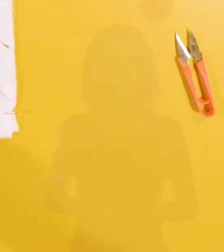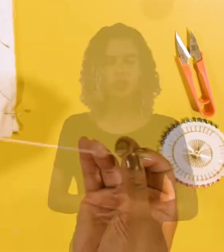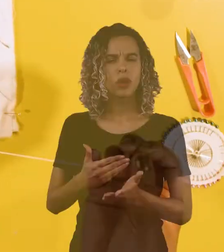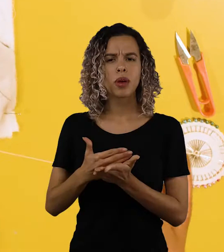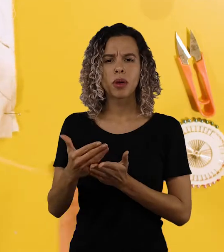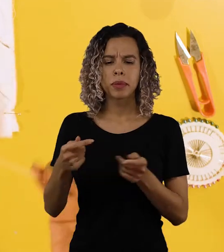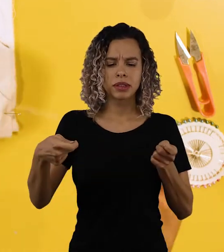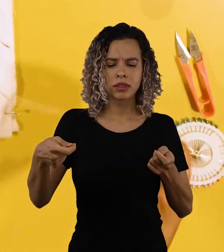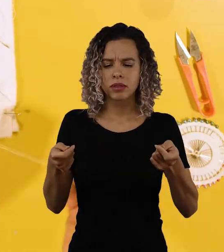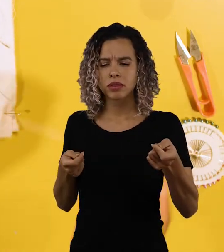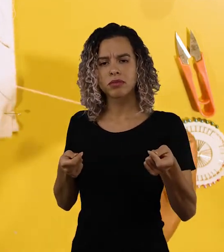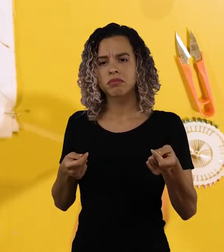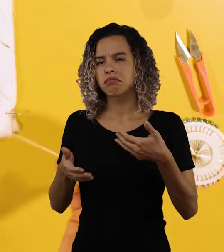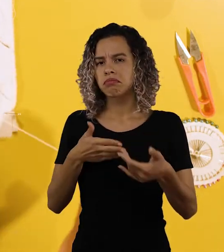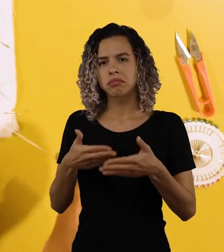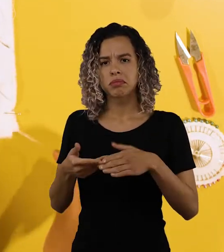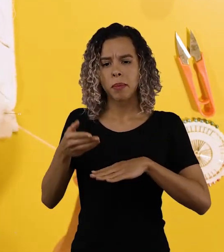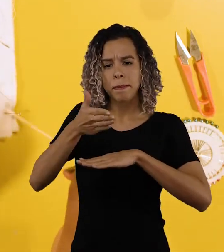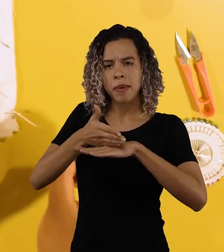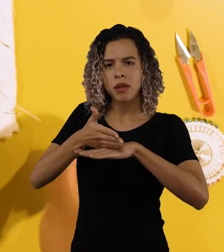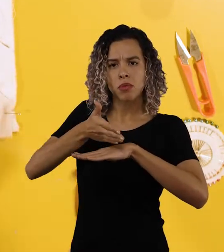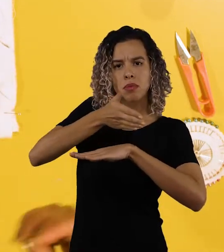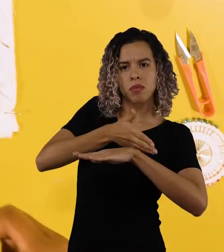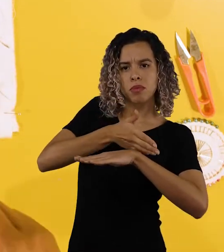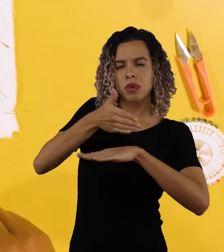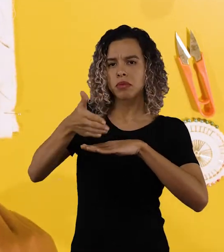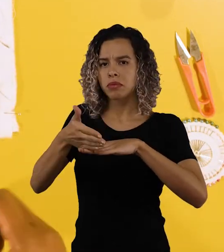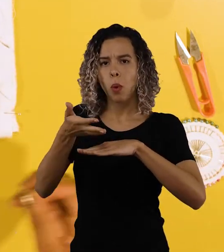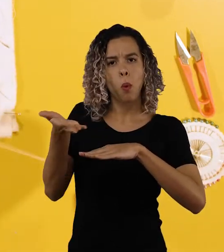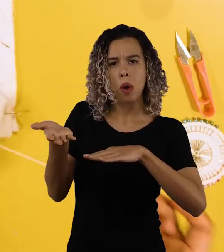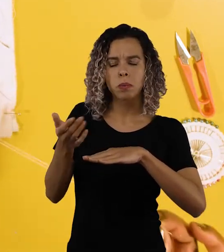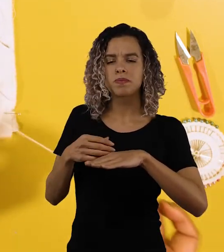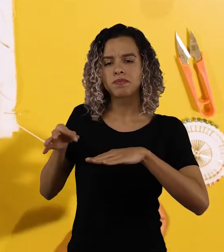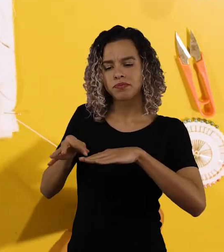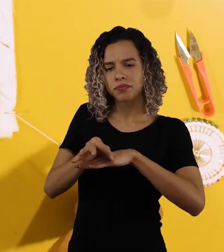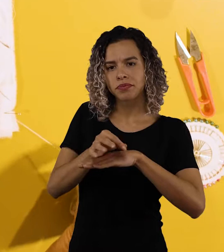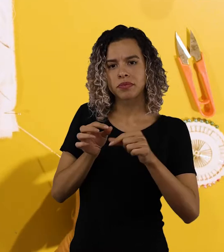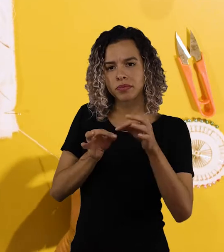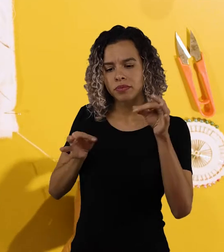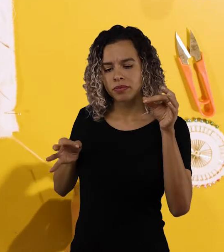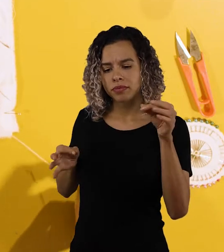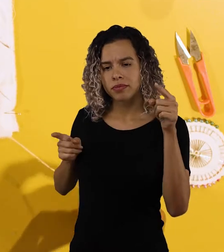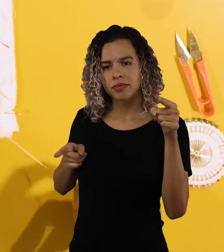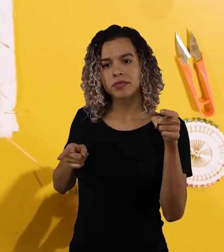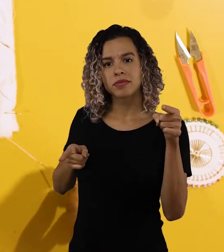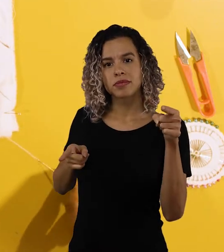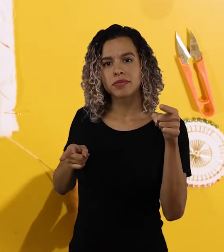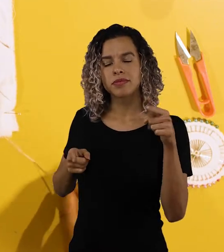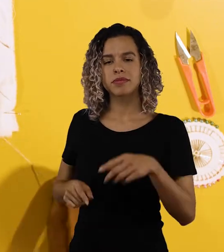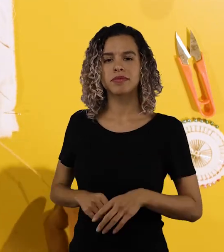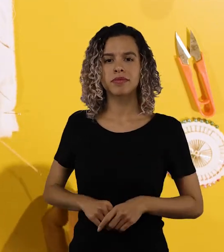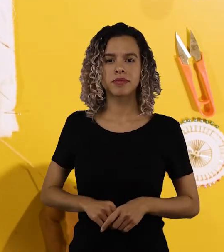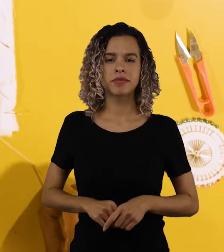Assim. Você pode começar de onde você quiser, do meio, do começo. Aqui, como eu já fiz uma linha